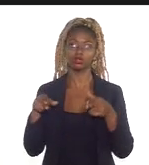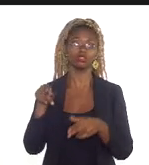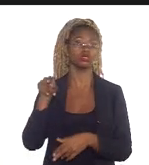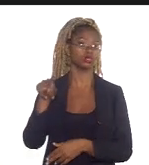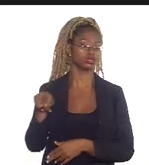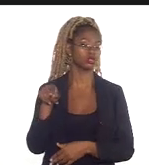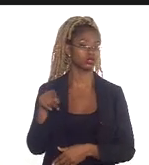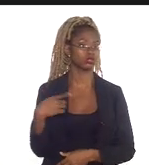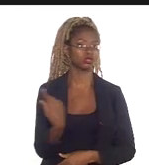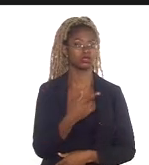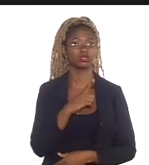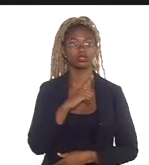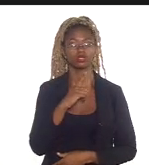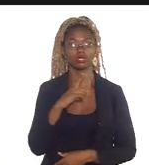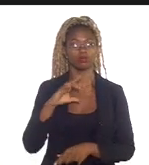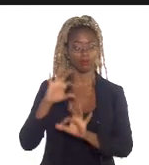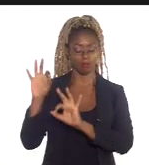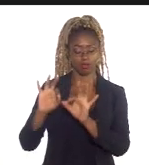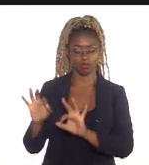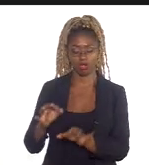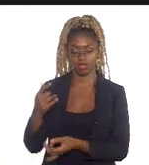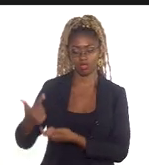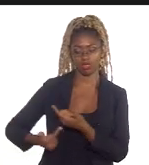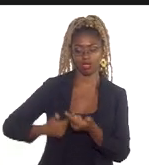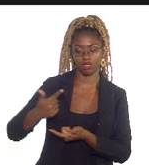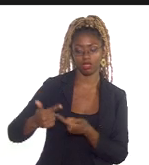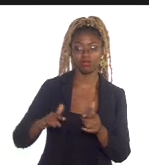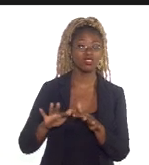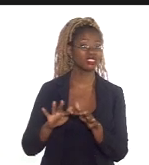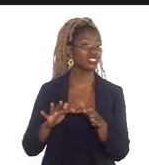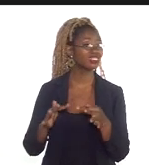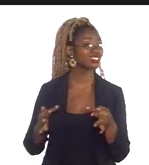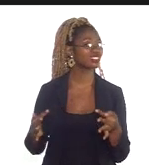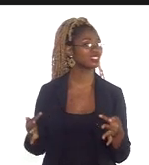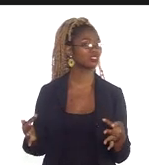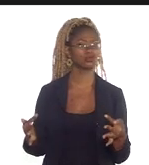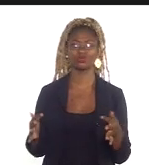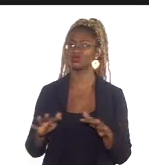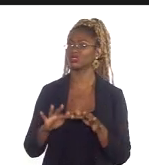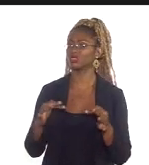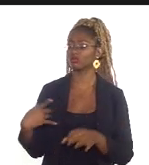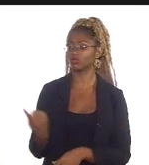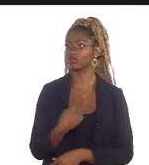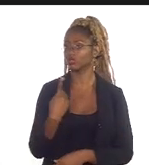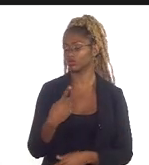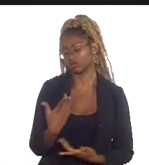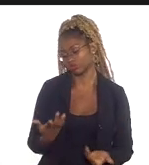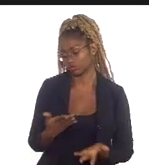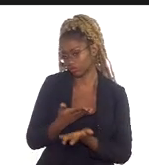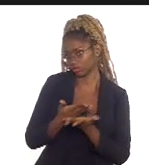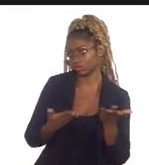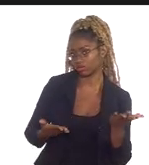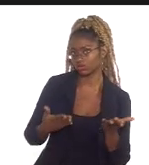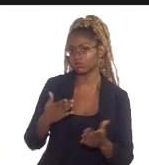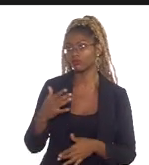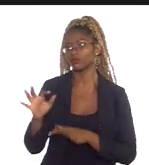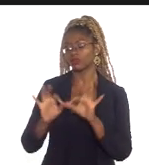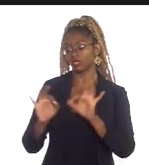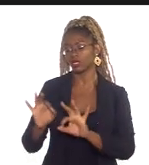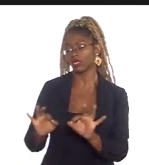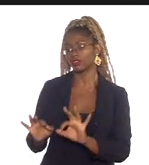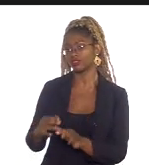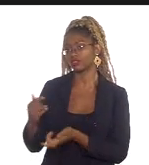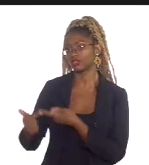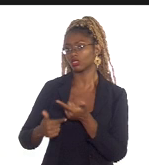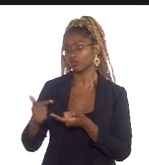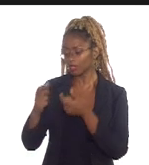nós termos um plano de trabalho que simplesmente a gente só pede no plano de trabalho que seja